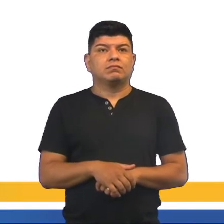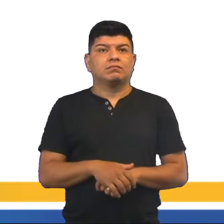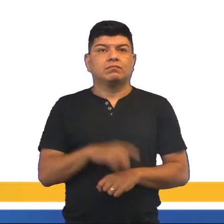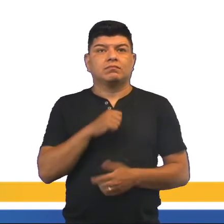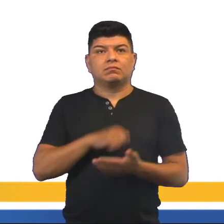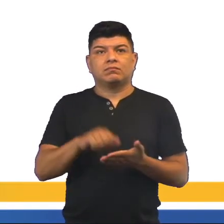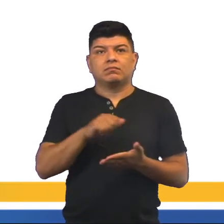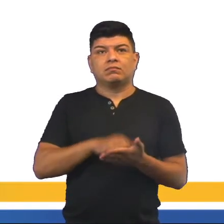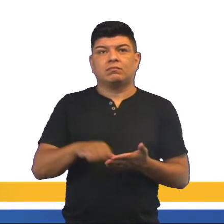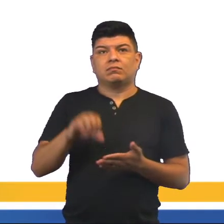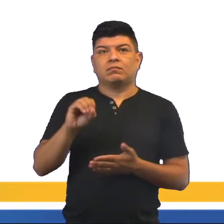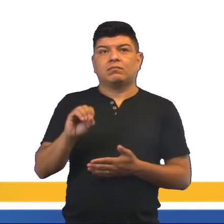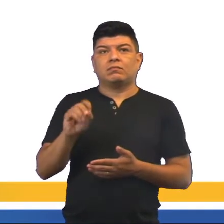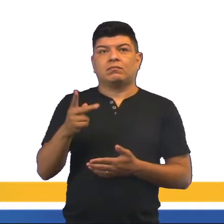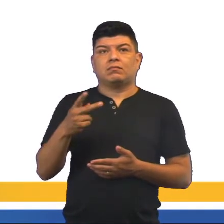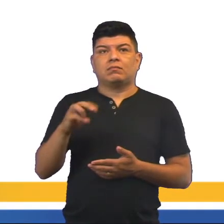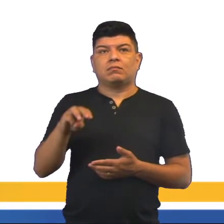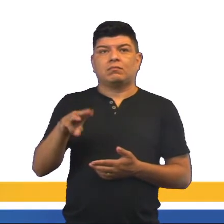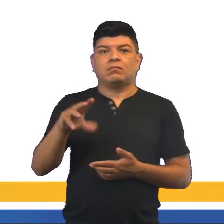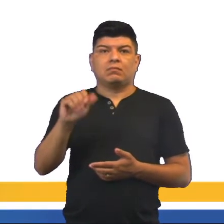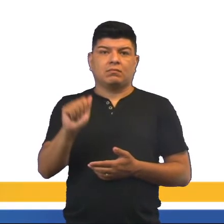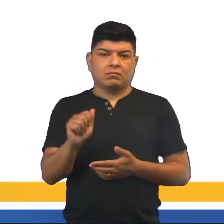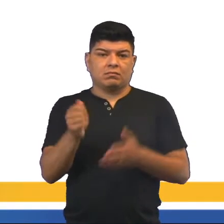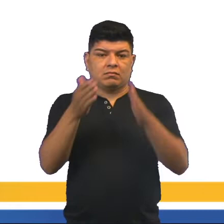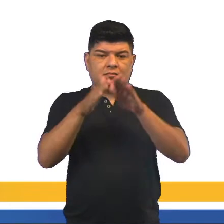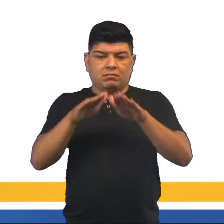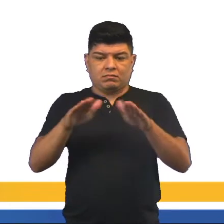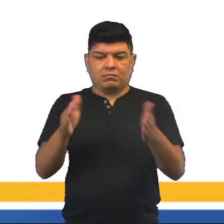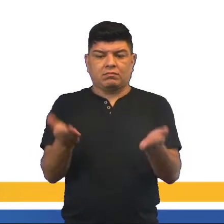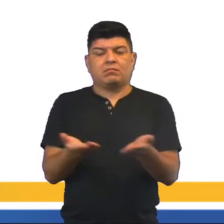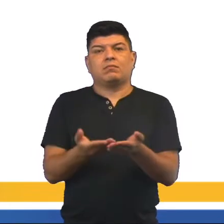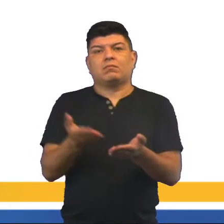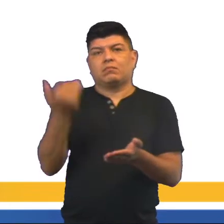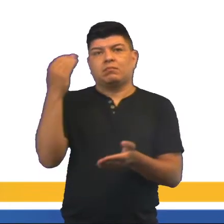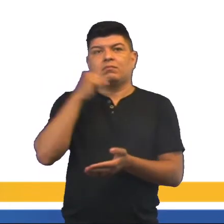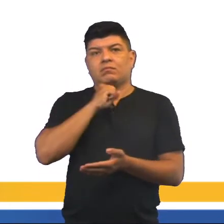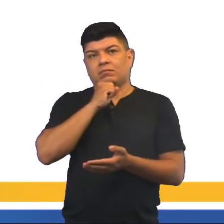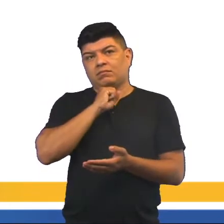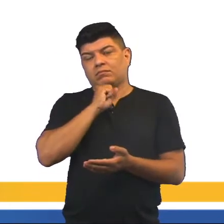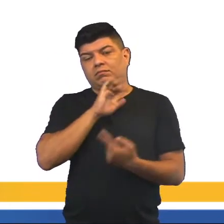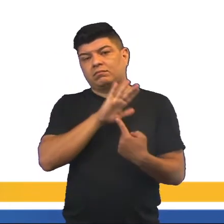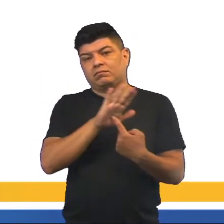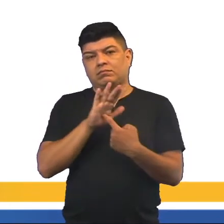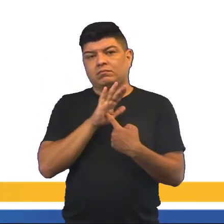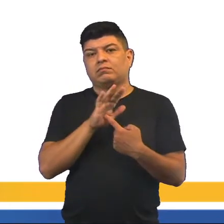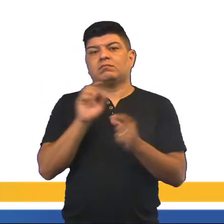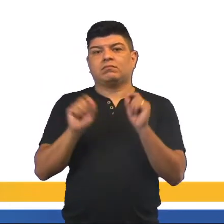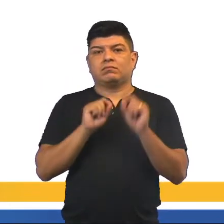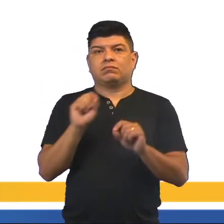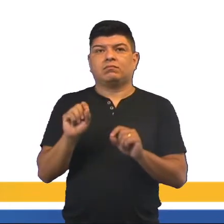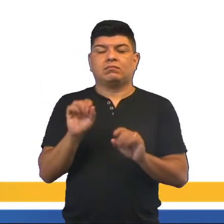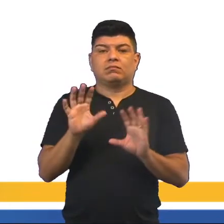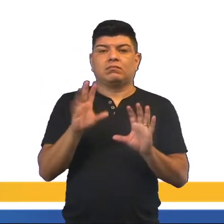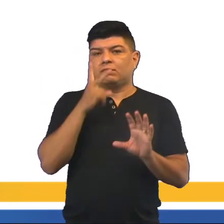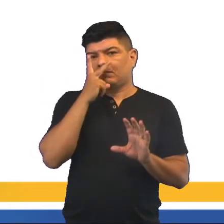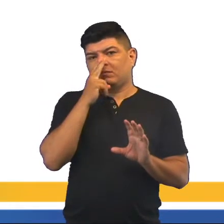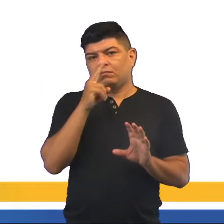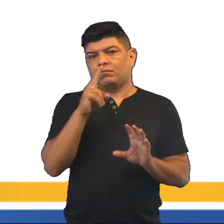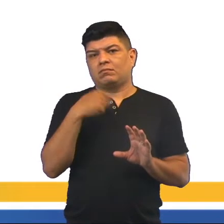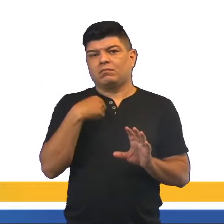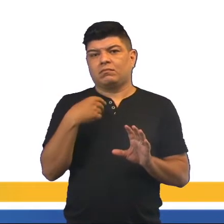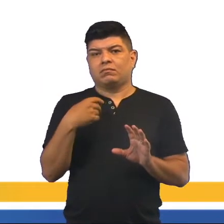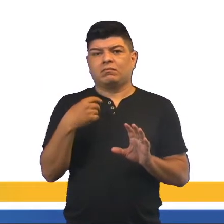A escrita olmeca, Peças de cerâmicas olmeca mais antigas mostram representações daquilo que parecem